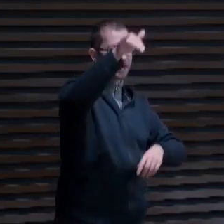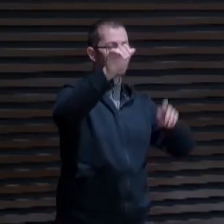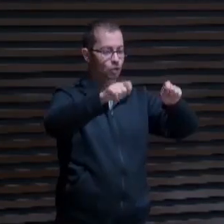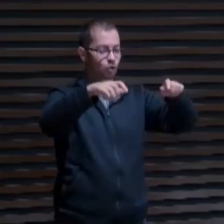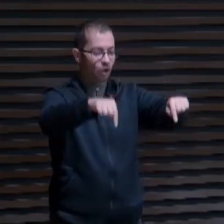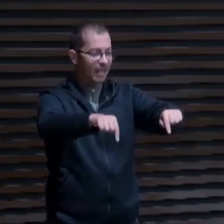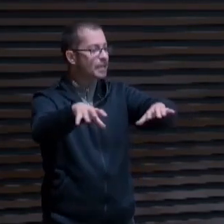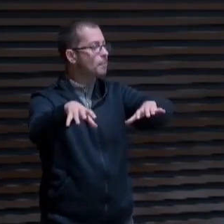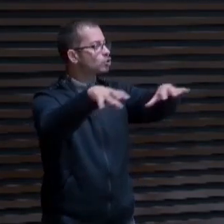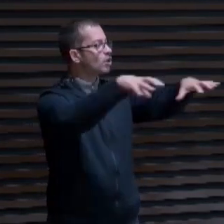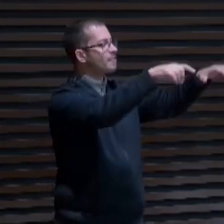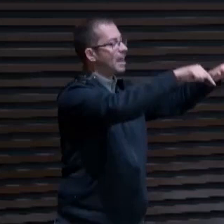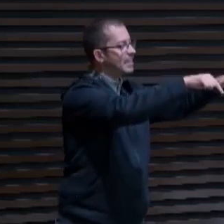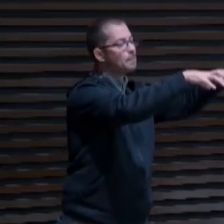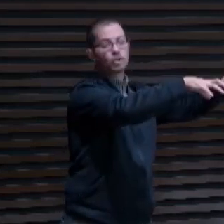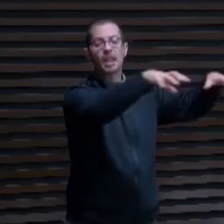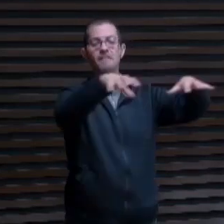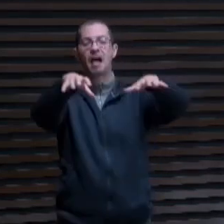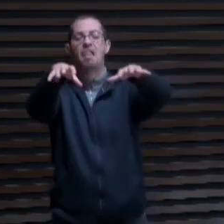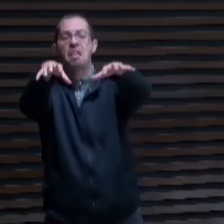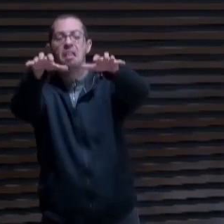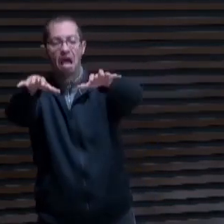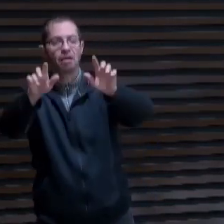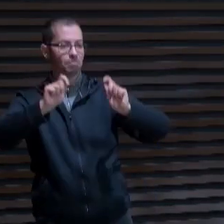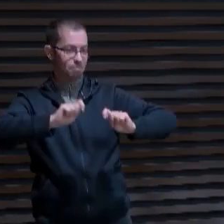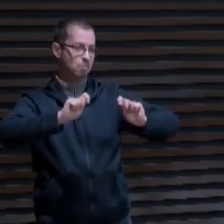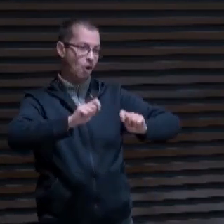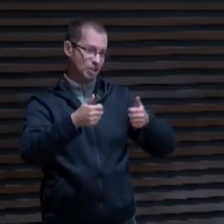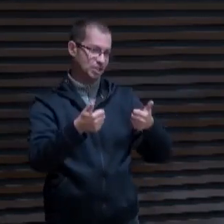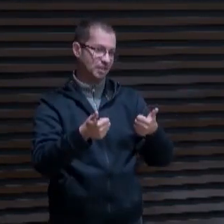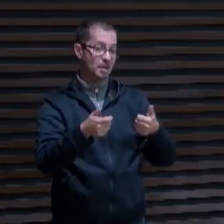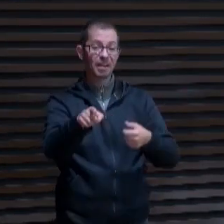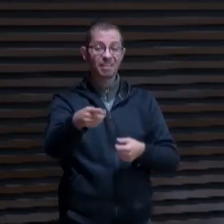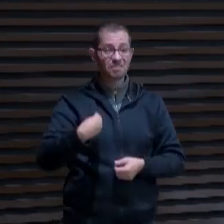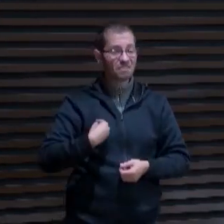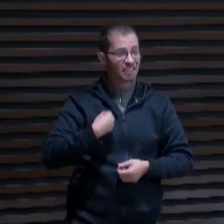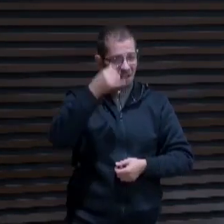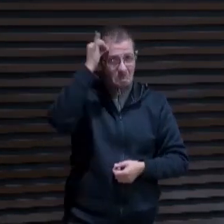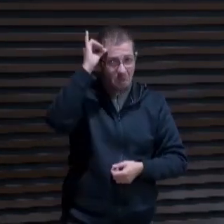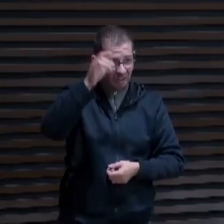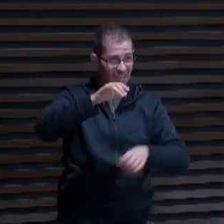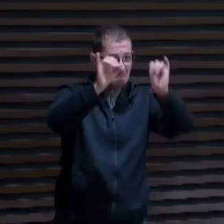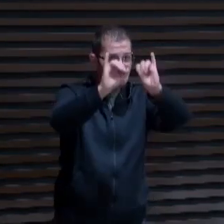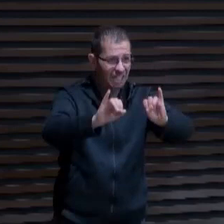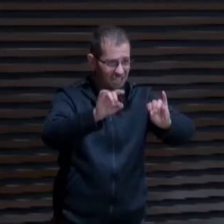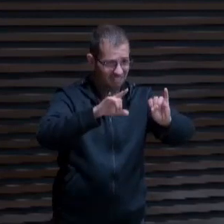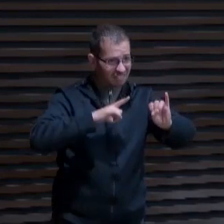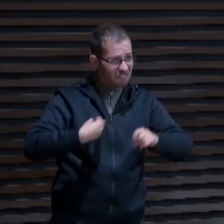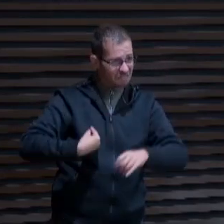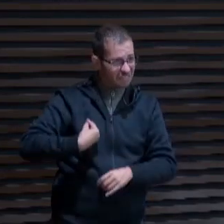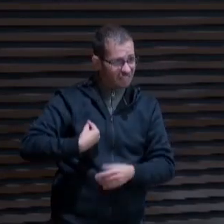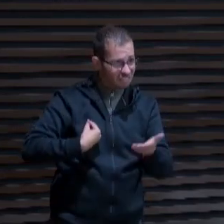ele cair no chão, alguém esbarrar, eu vou ter que levantá-lo. Ele é sem vida. E a ignorância, a estupidez do